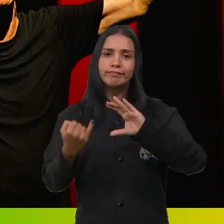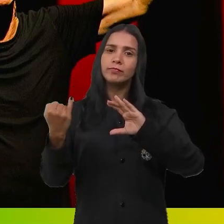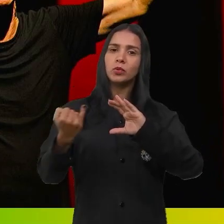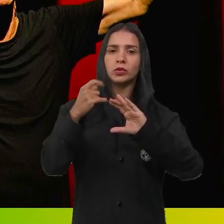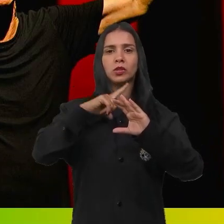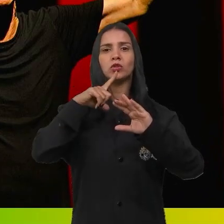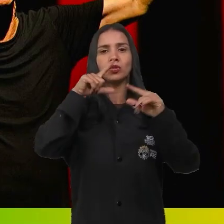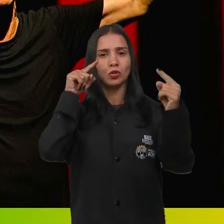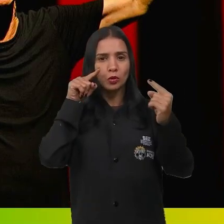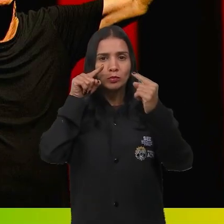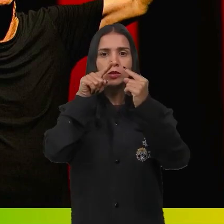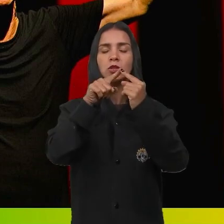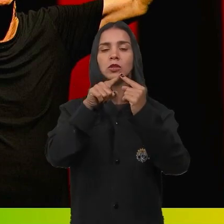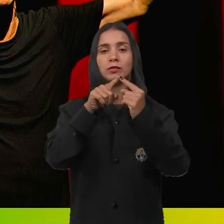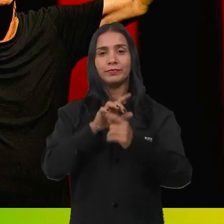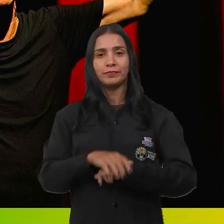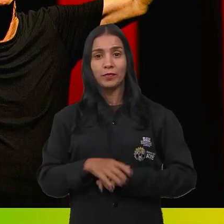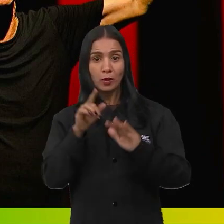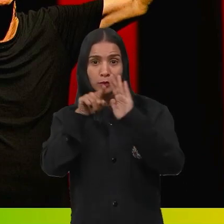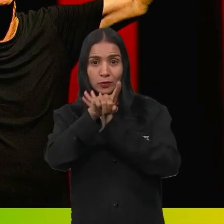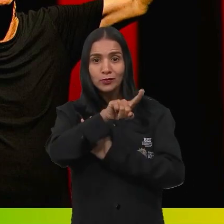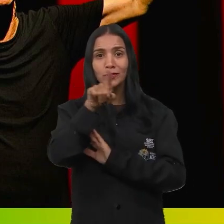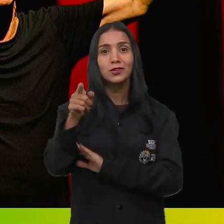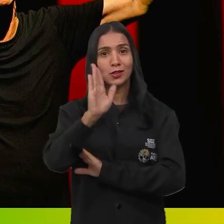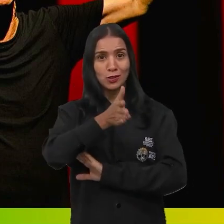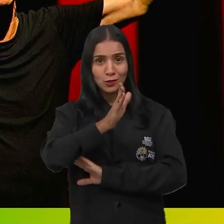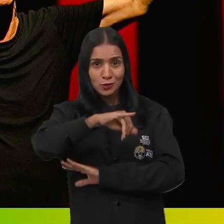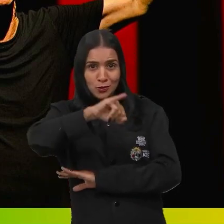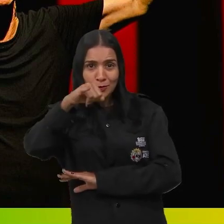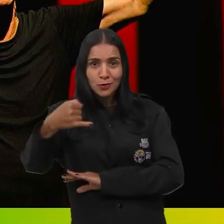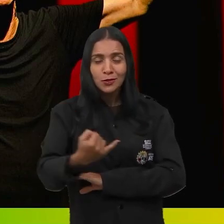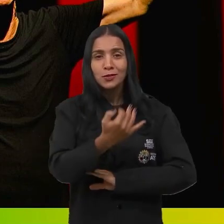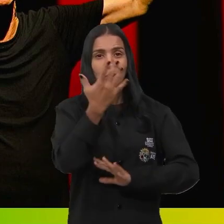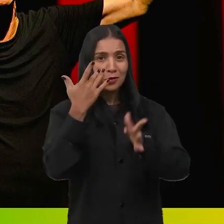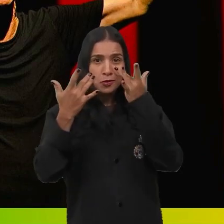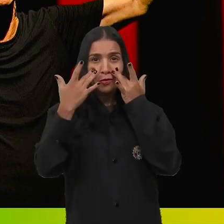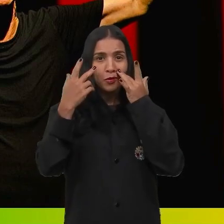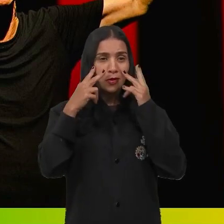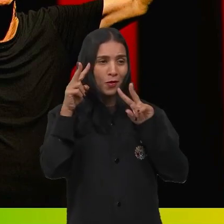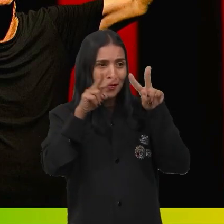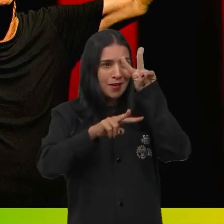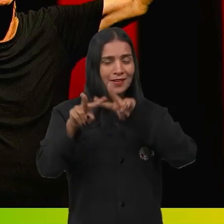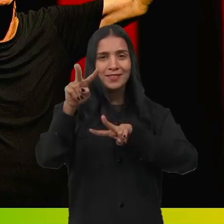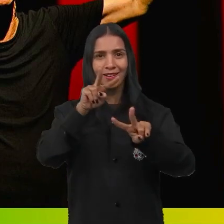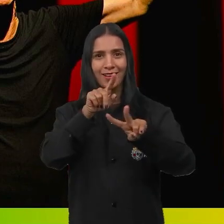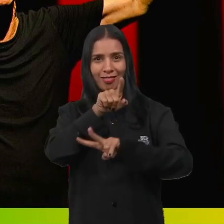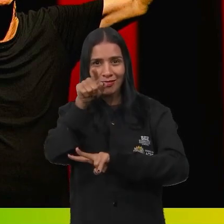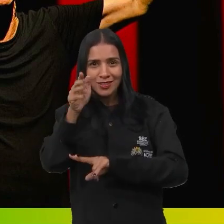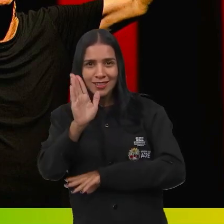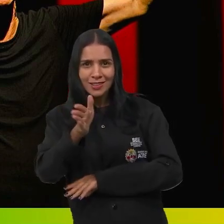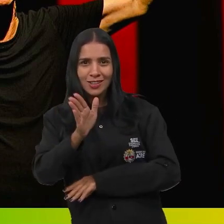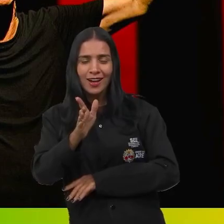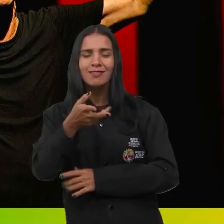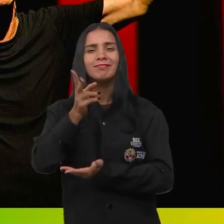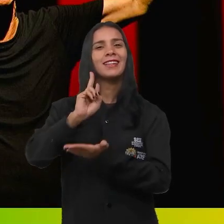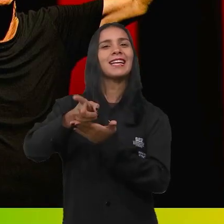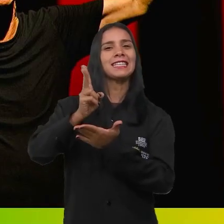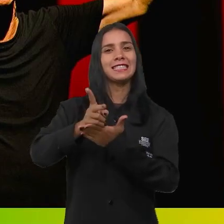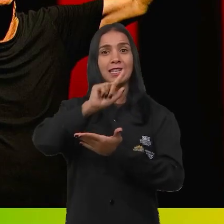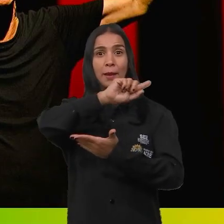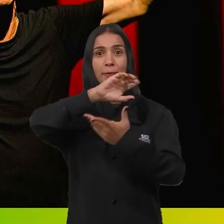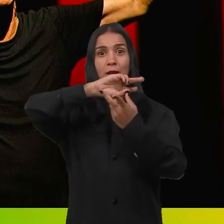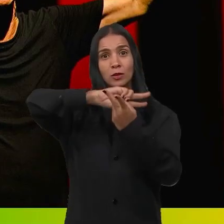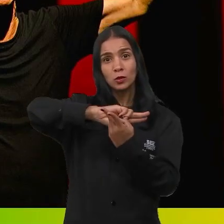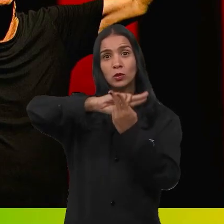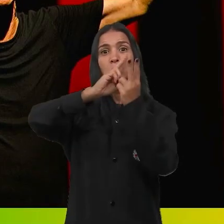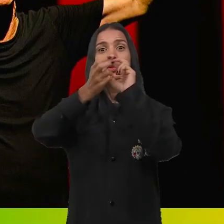nos assistindo, já teve a oportunidade de ver tudo isso no teatro? Sempre tem apresentações na Usina de Arte João Donato aqui